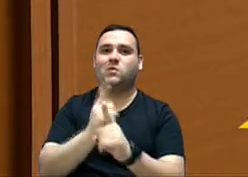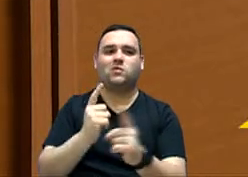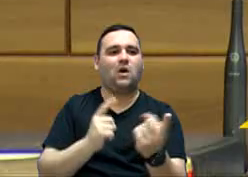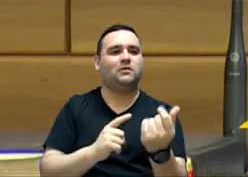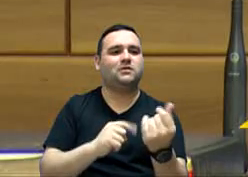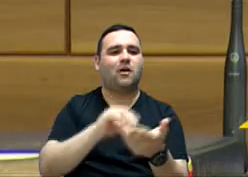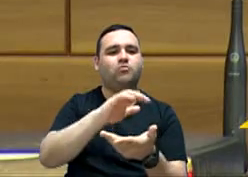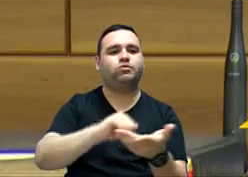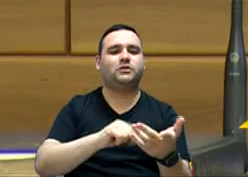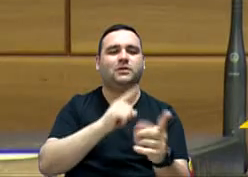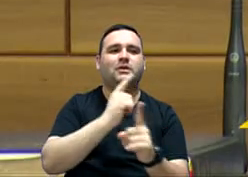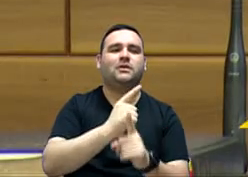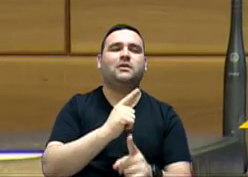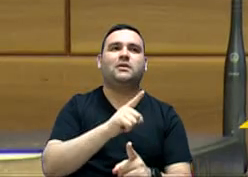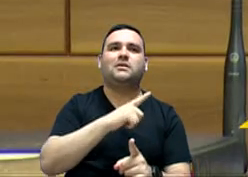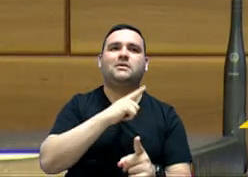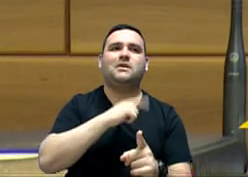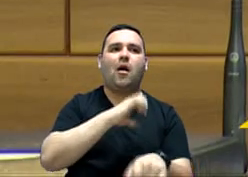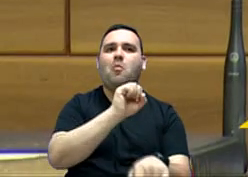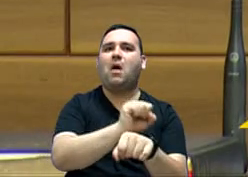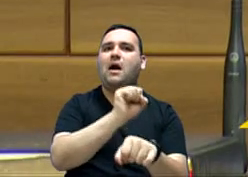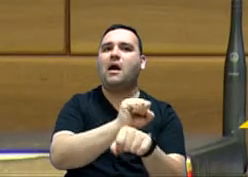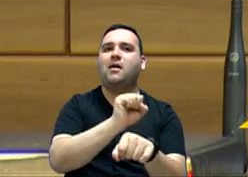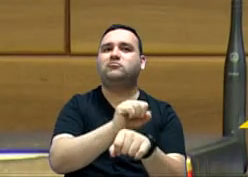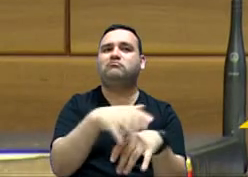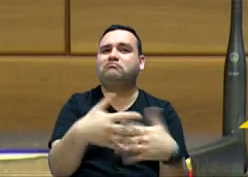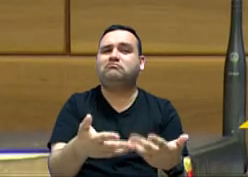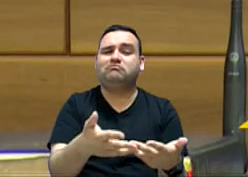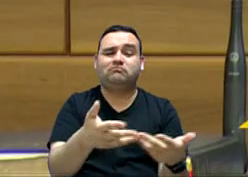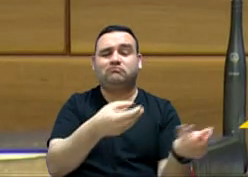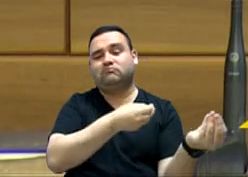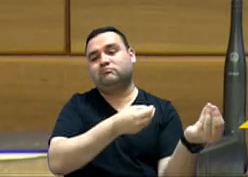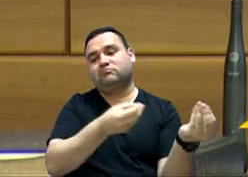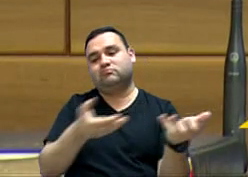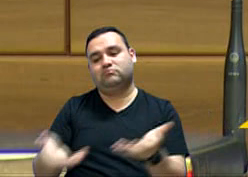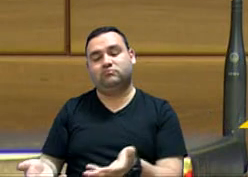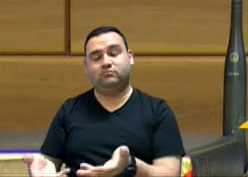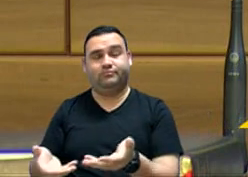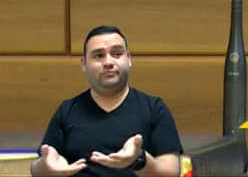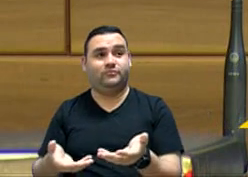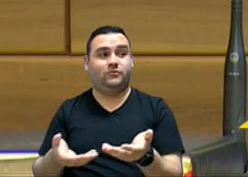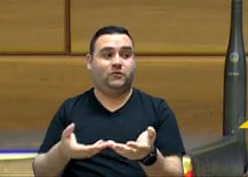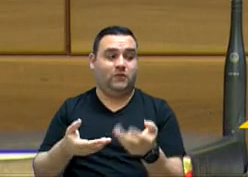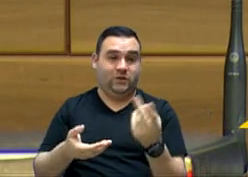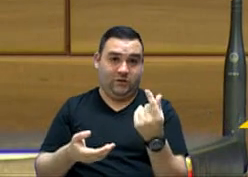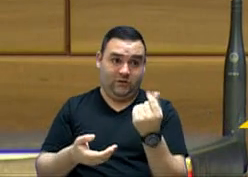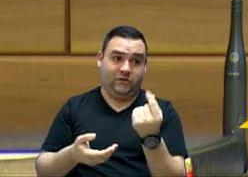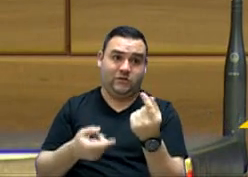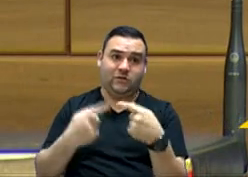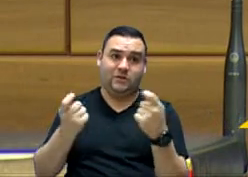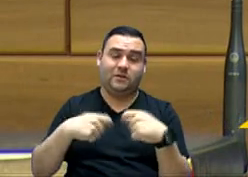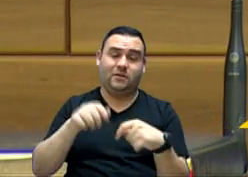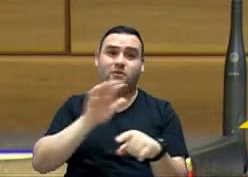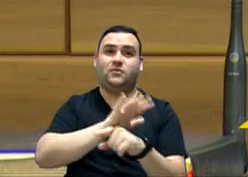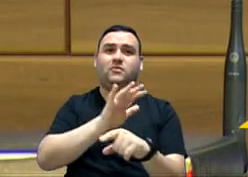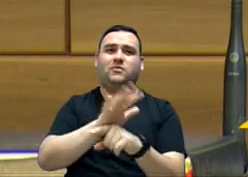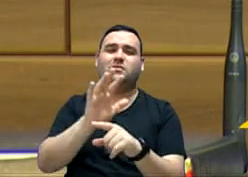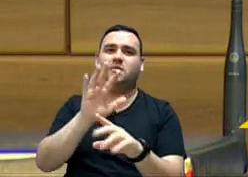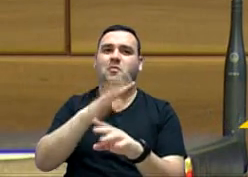esse dinheiro que estava lá inerte e trouxe, com esse valor vai dar para